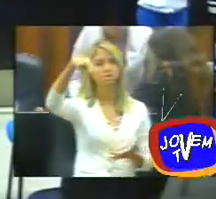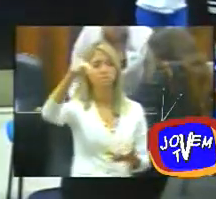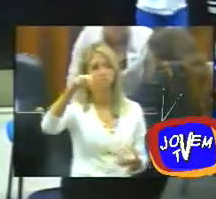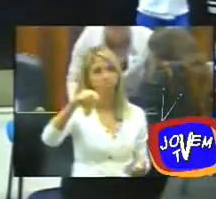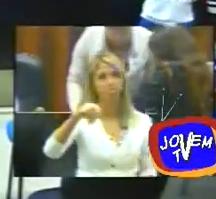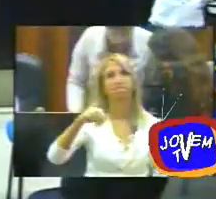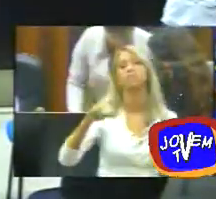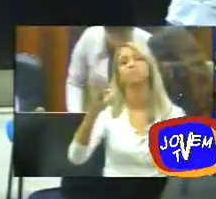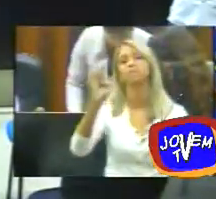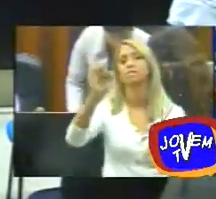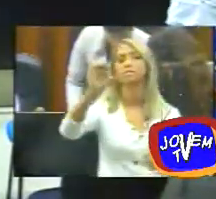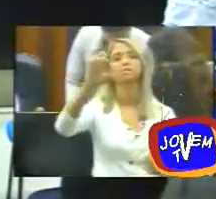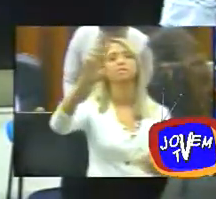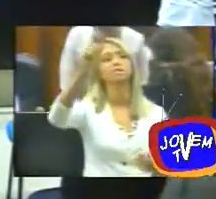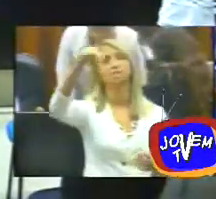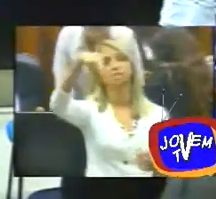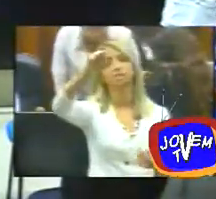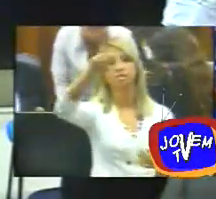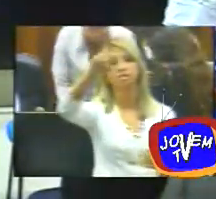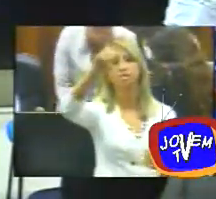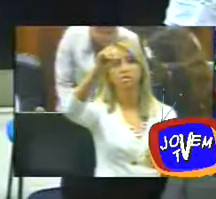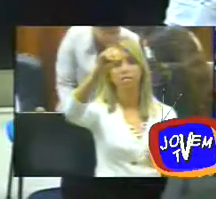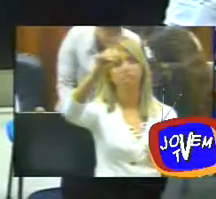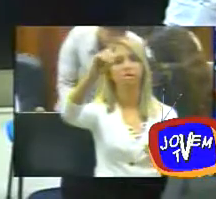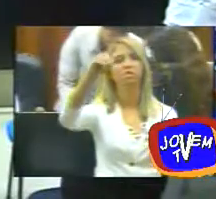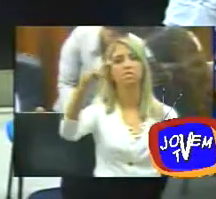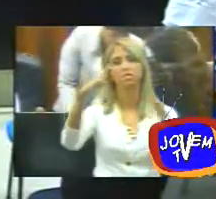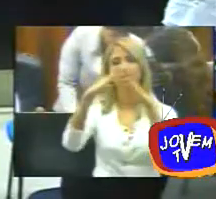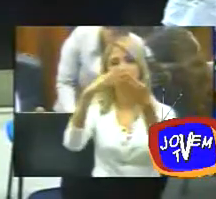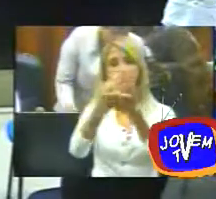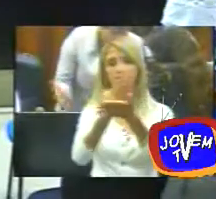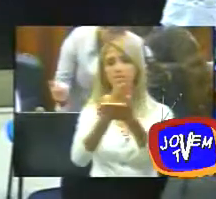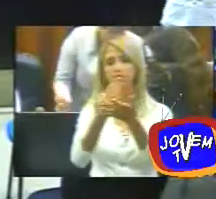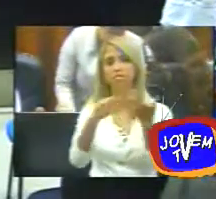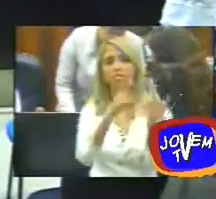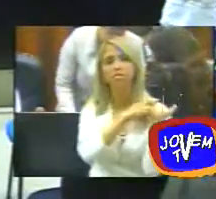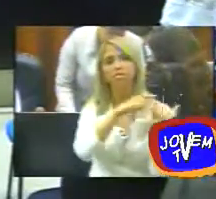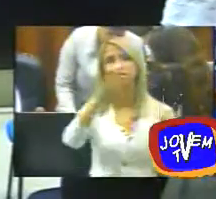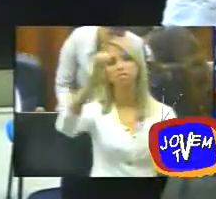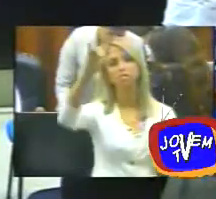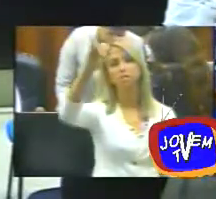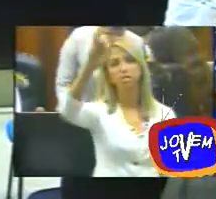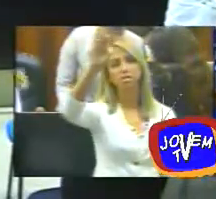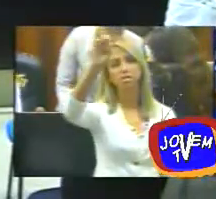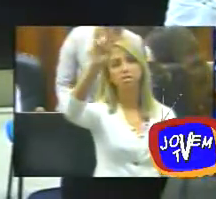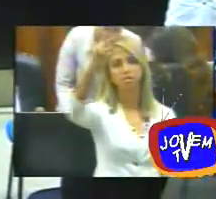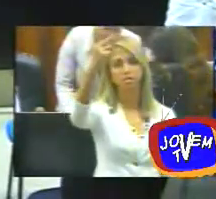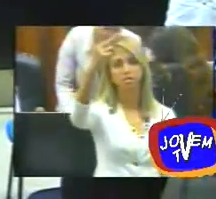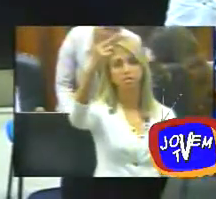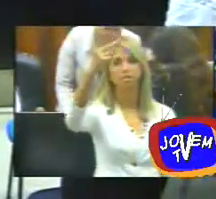Fernando Limeira Ribeiro Silva, Escola Municipal Edith Castro dos Santos.